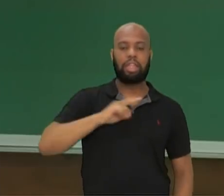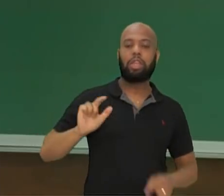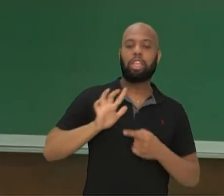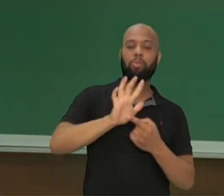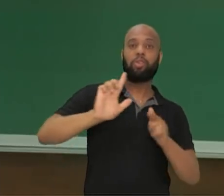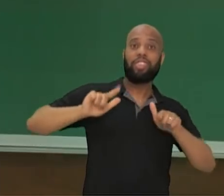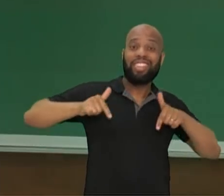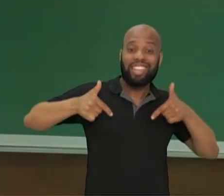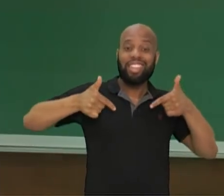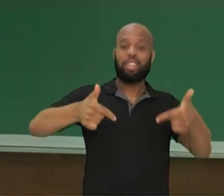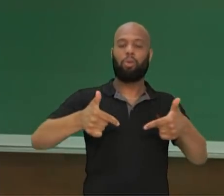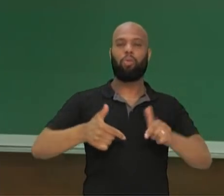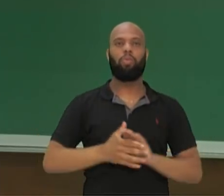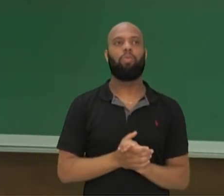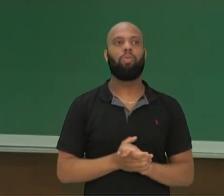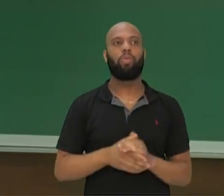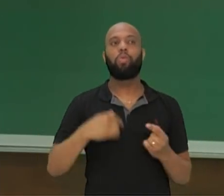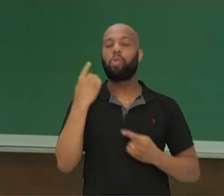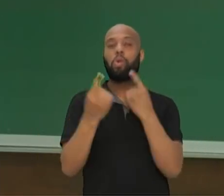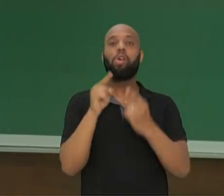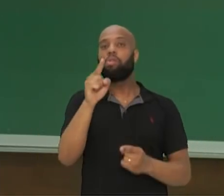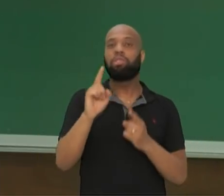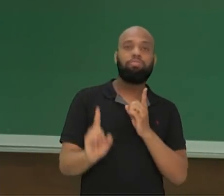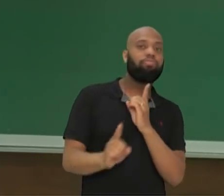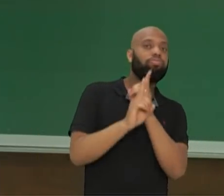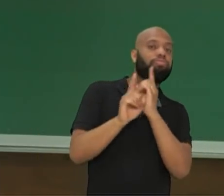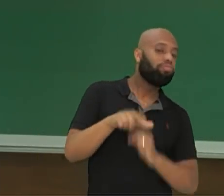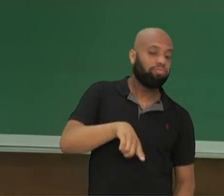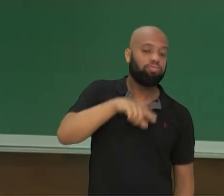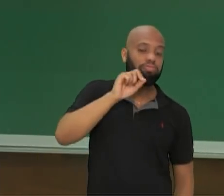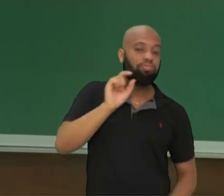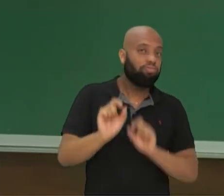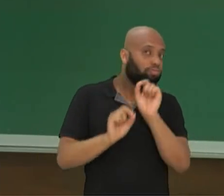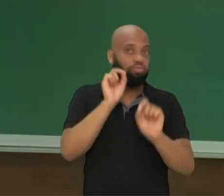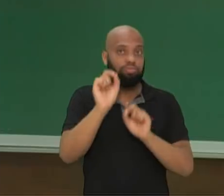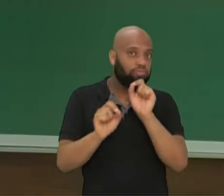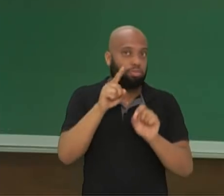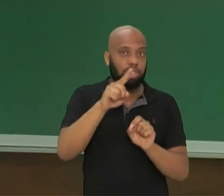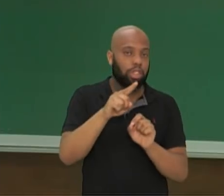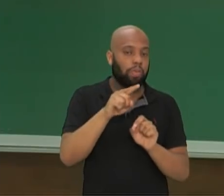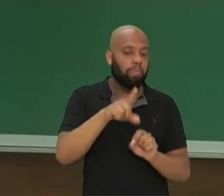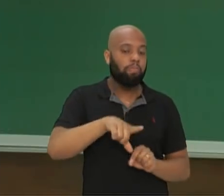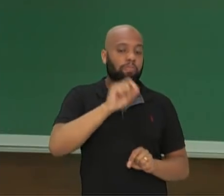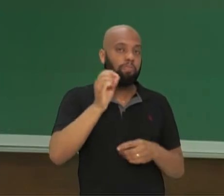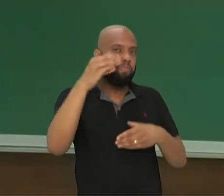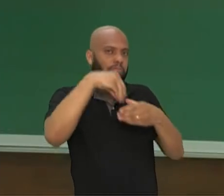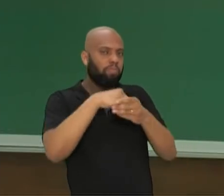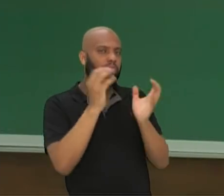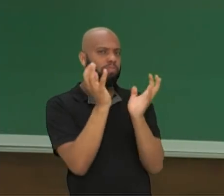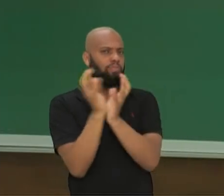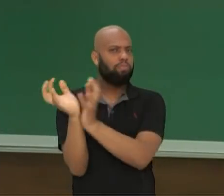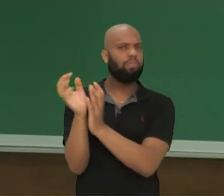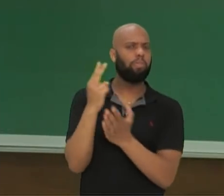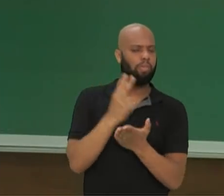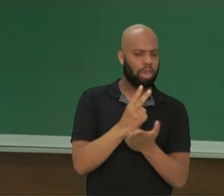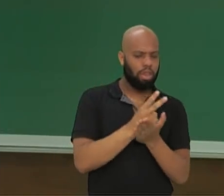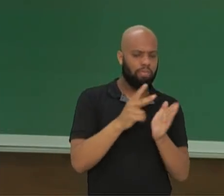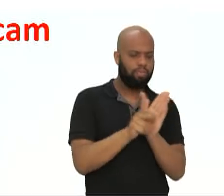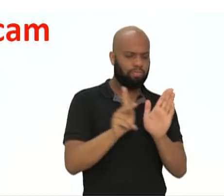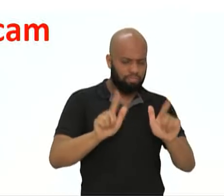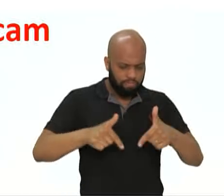indicar ação. Quais foram que vocês encontraram, né? Qual foi que vocês classificaram como uma